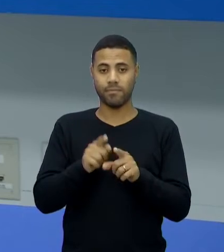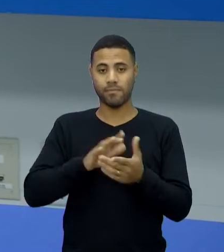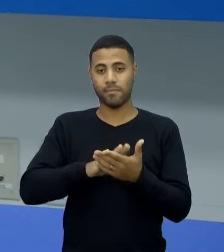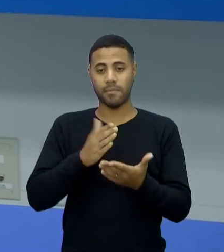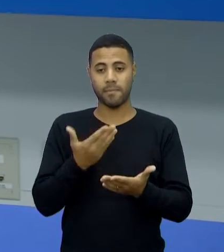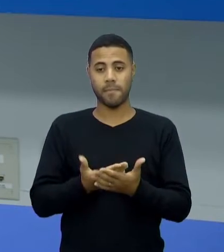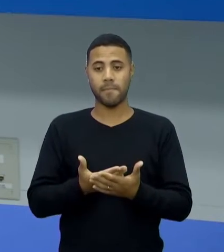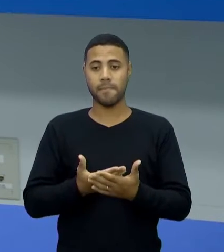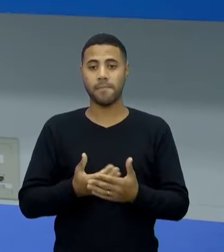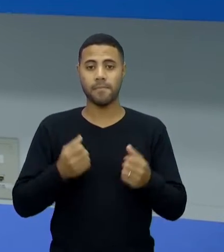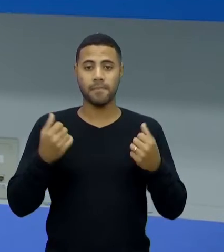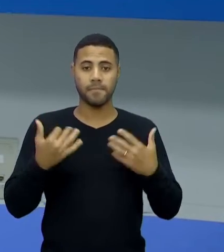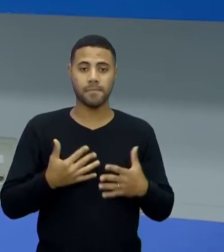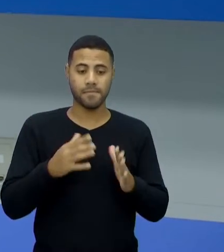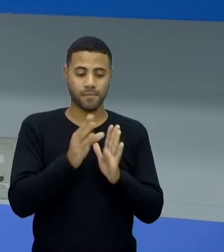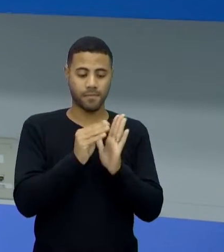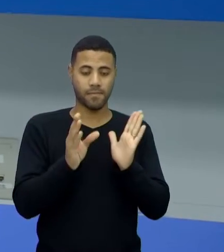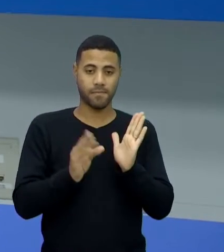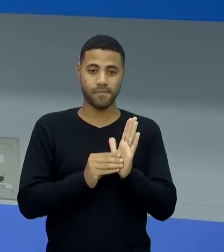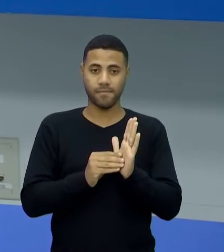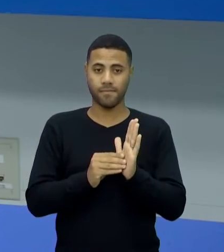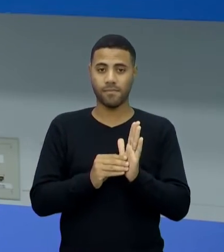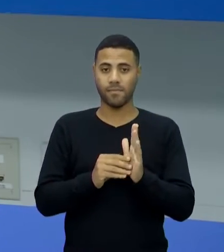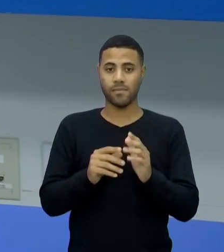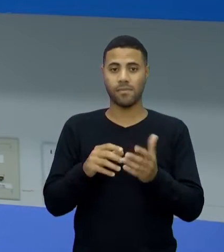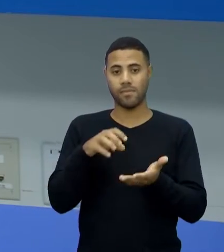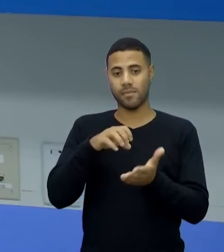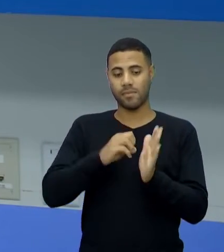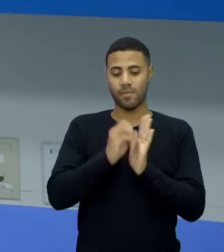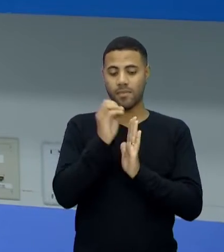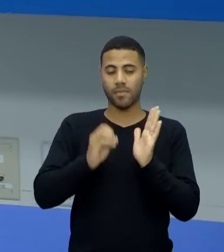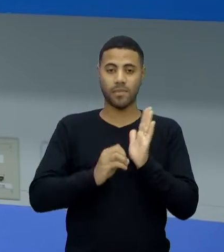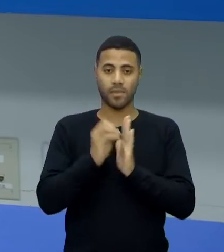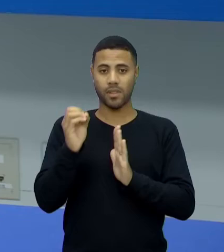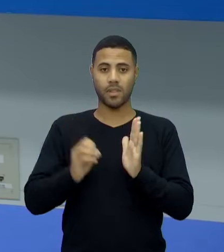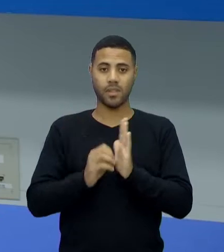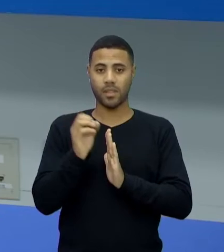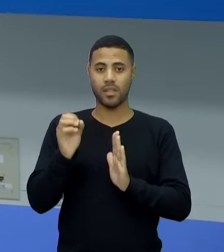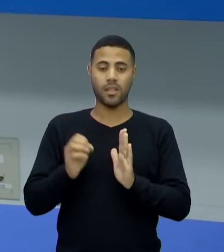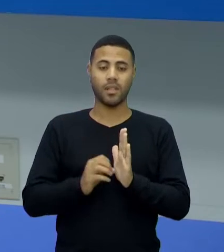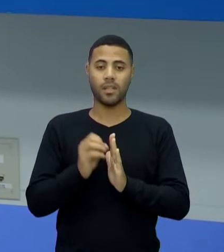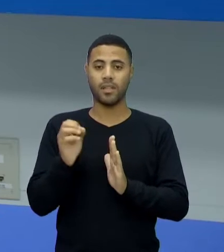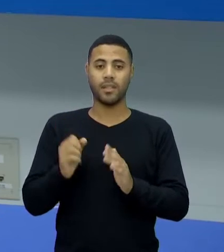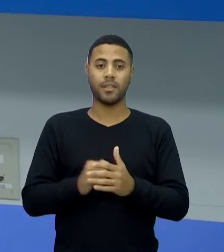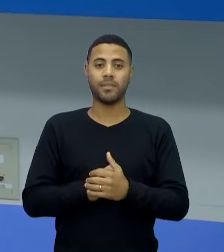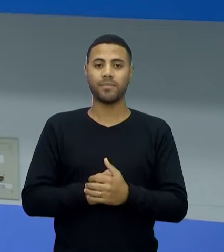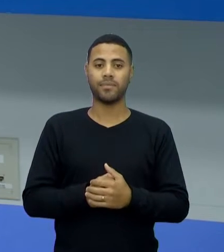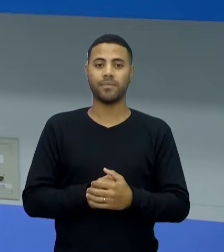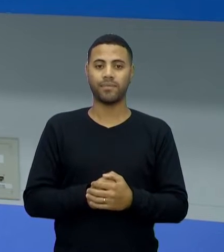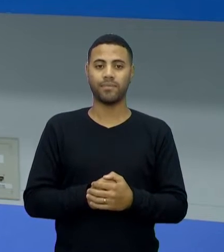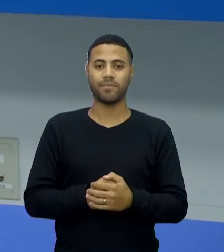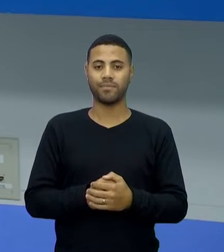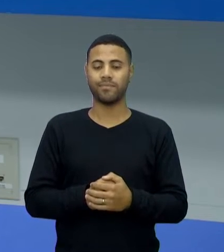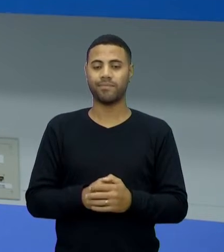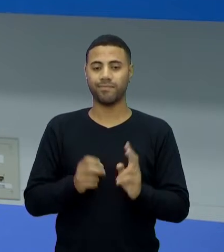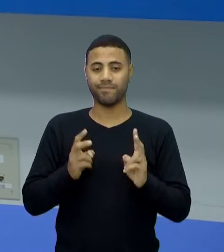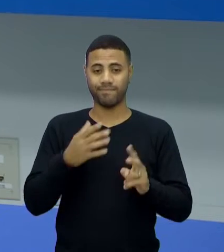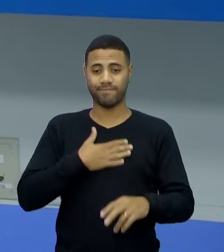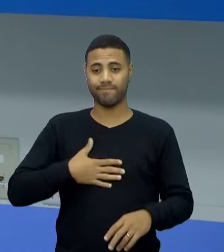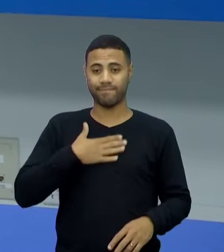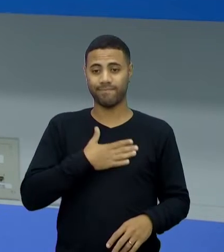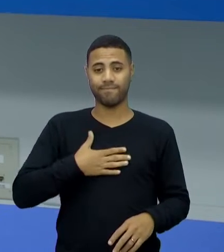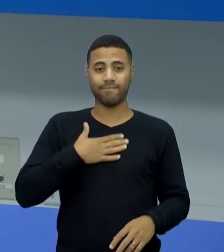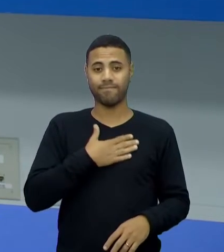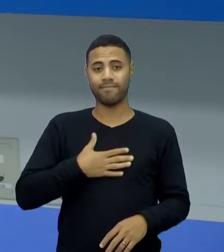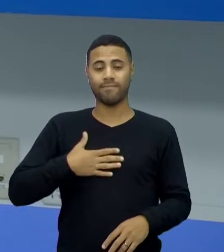acesso ao conteúdo do centro de mídias da Educação do Estado de São Paulo é um prazer estar sempre aqui fazendo esse